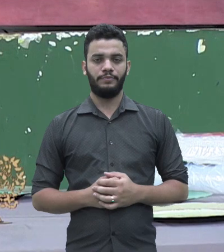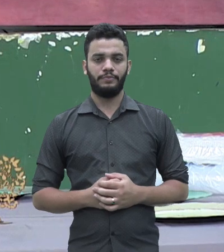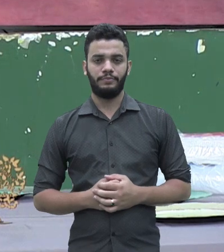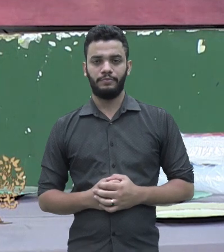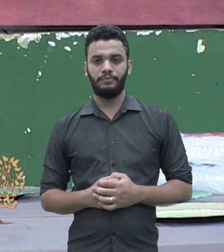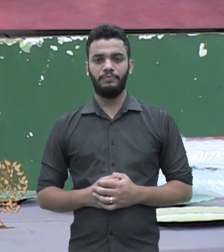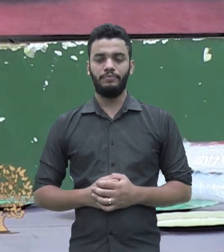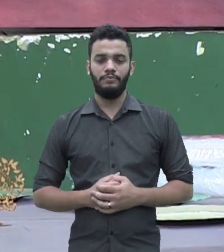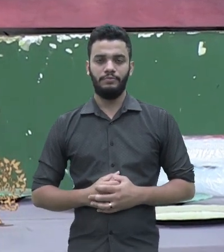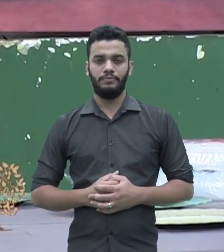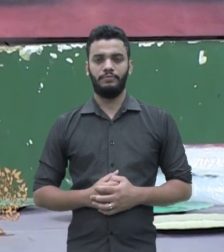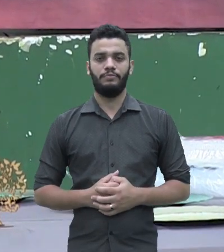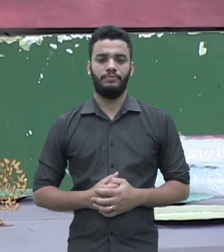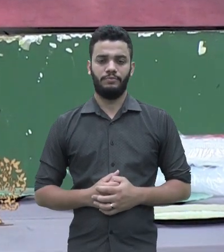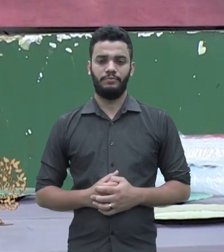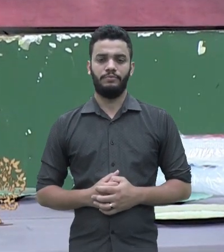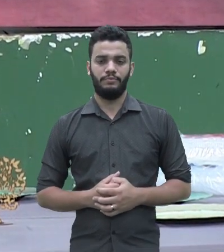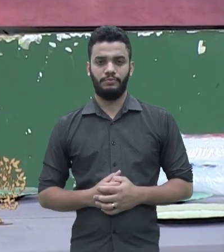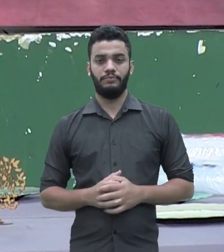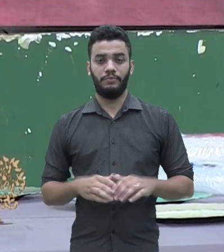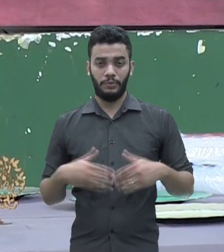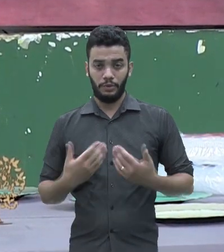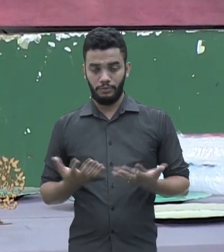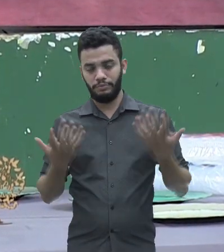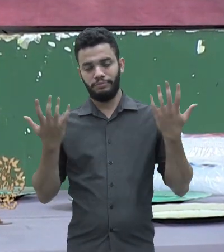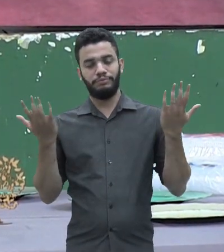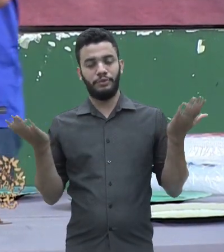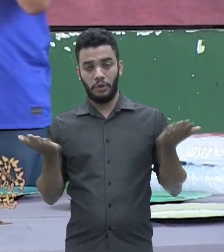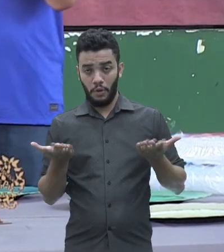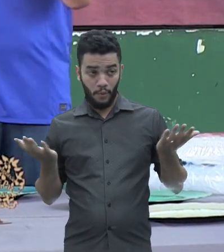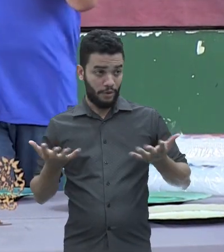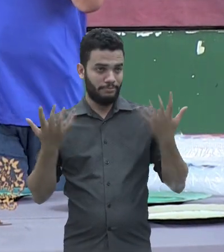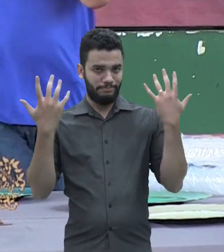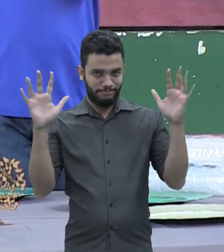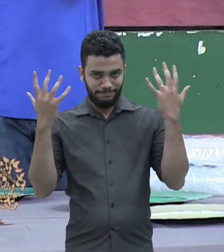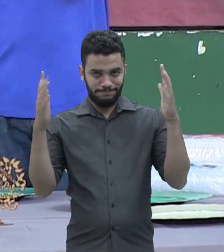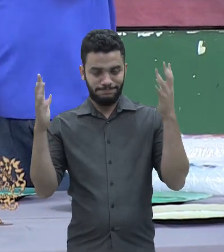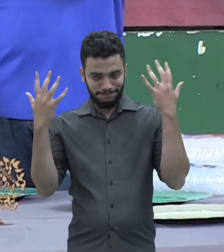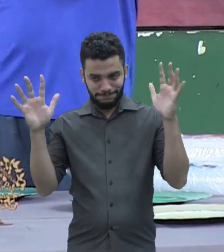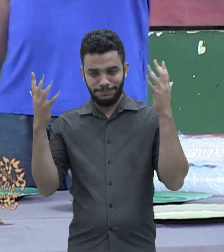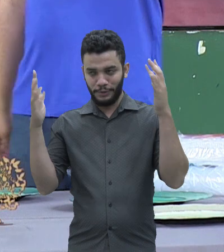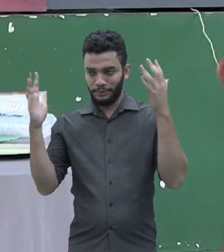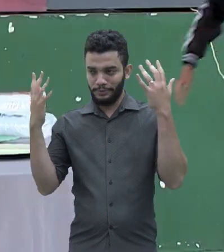you. Então, muito bem. Vamos aplaudi-la.